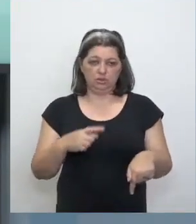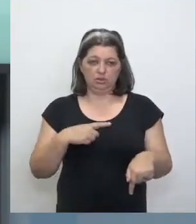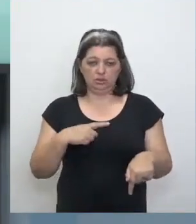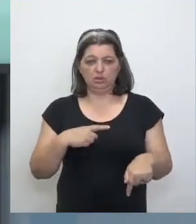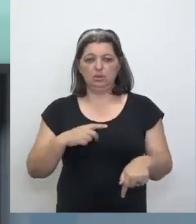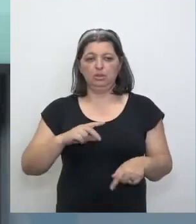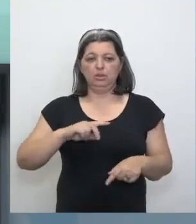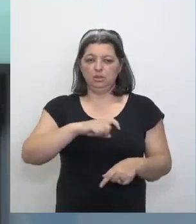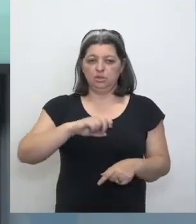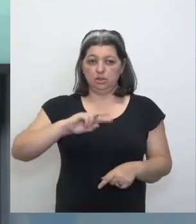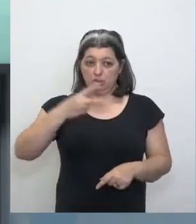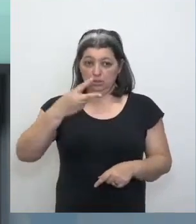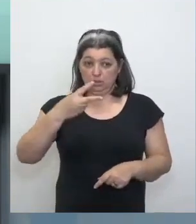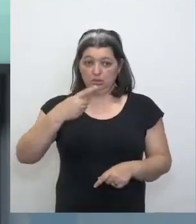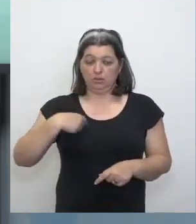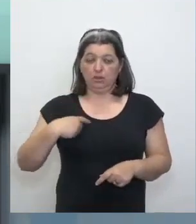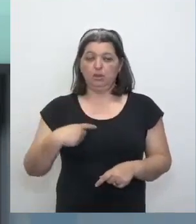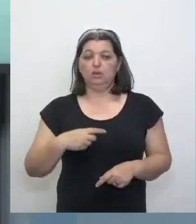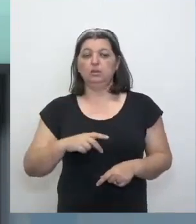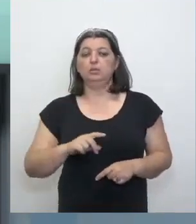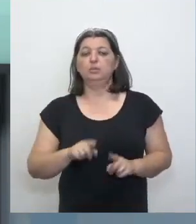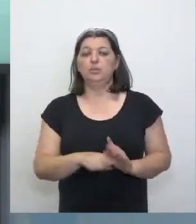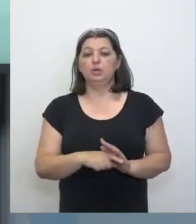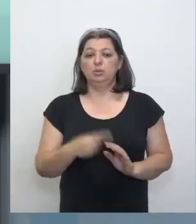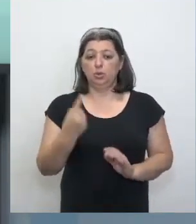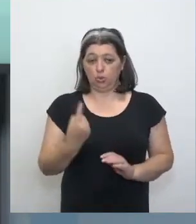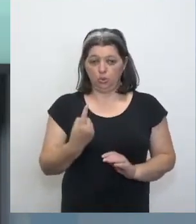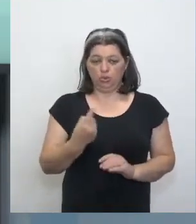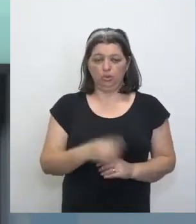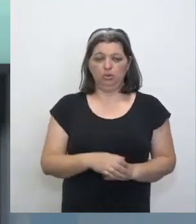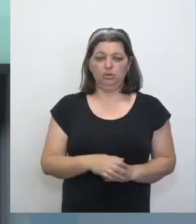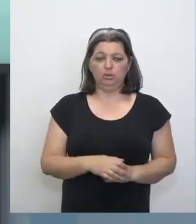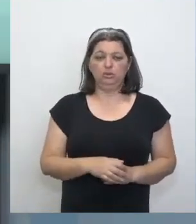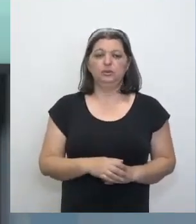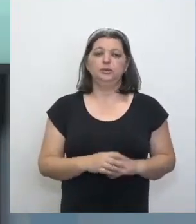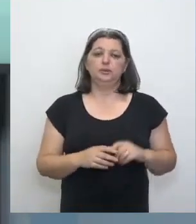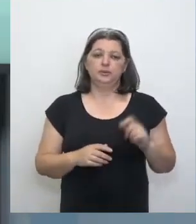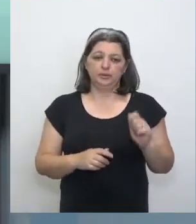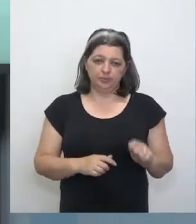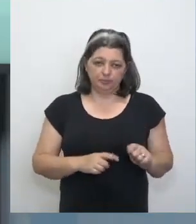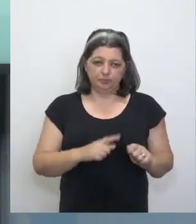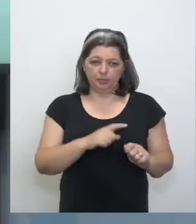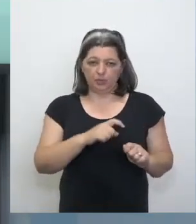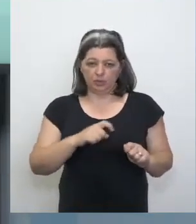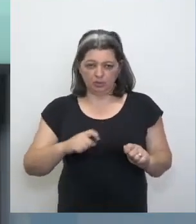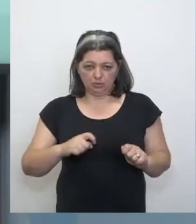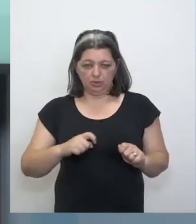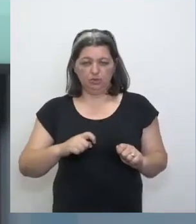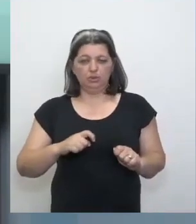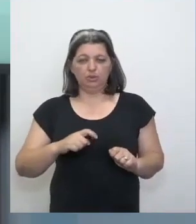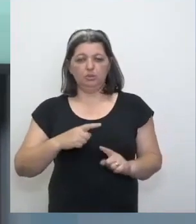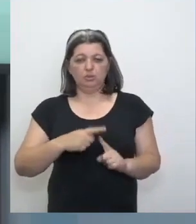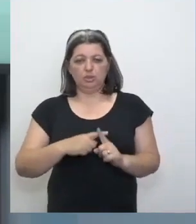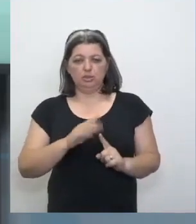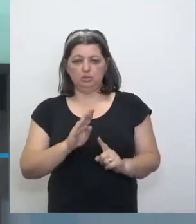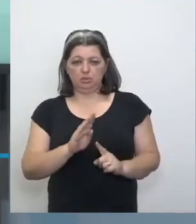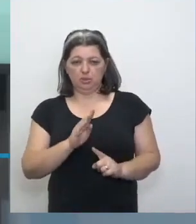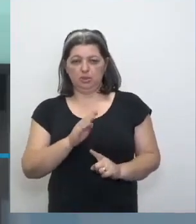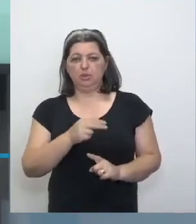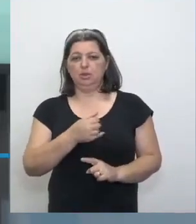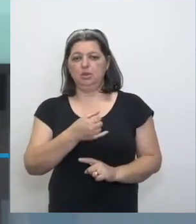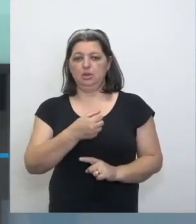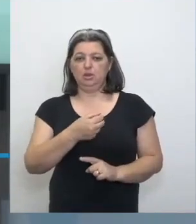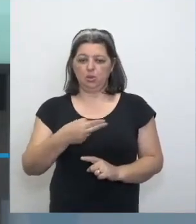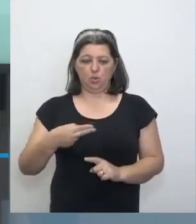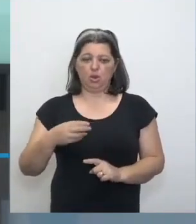2, o meu q de x vai ter um grau a menos. Ele vai ser de grau 1, ele vai ser ax mais b igual a 0. Ou seja, eu estou diminuindo o